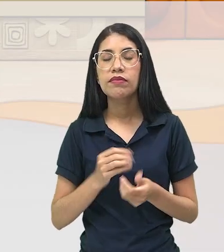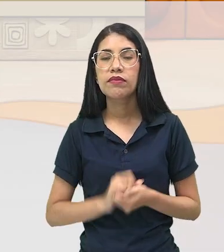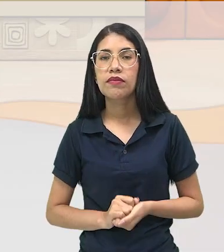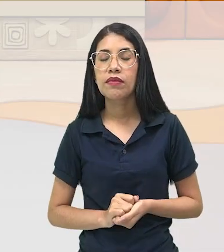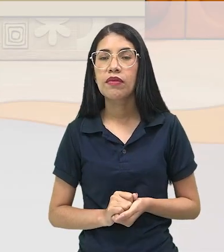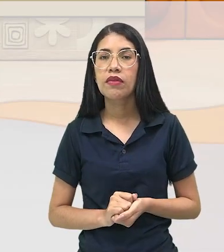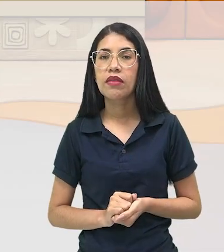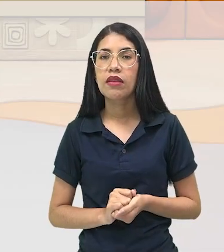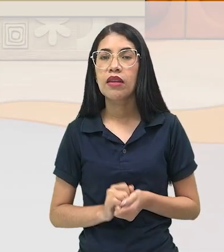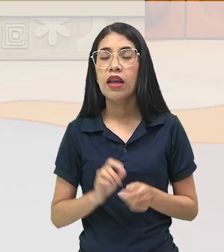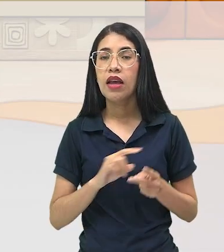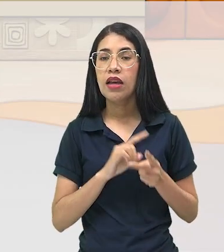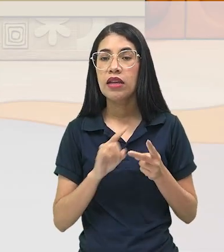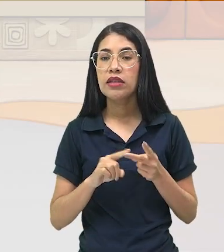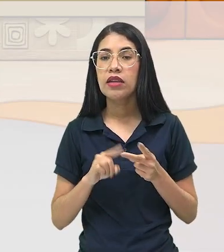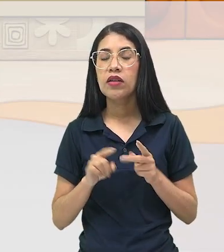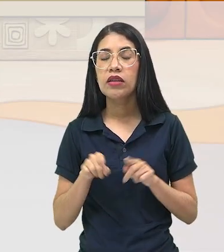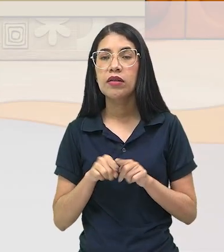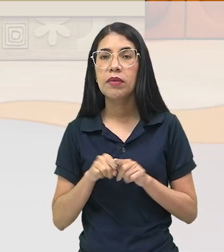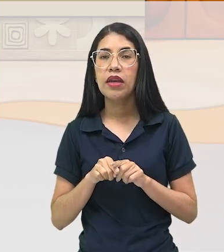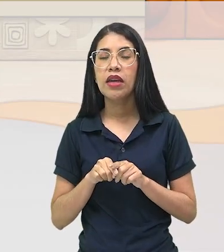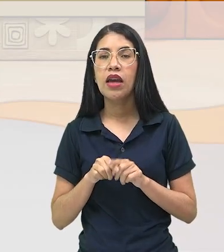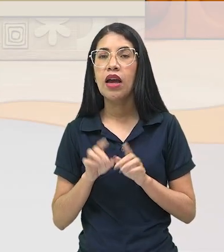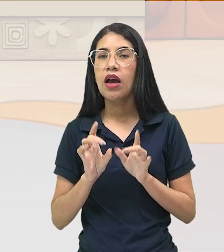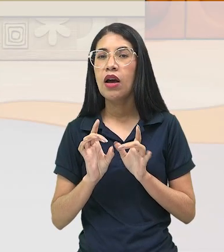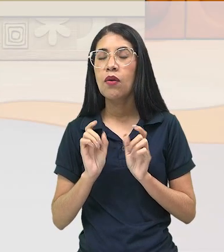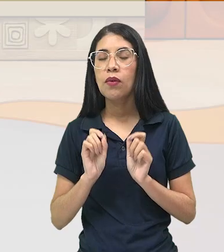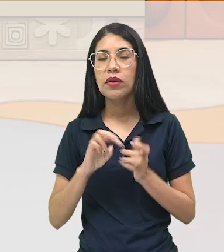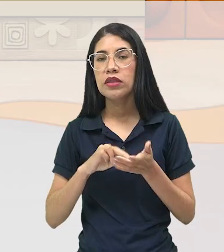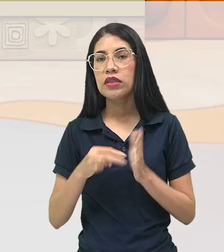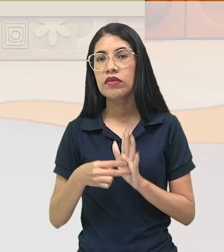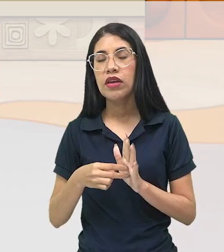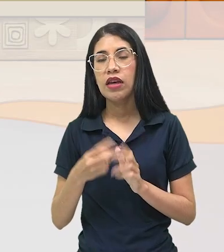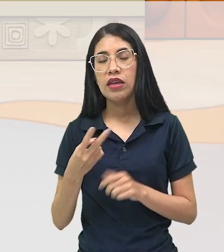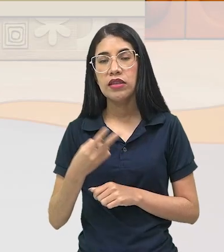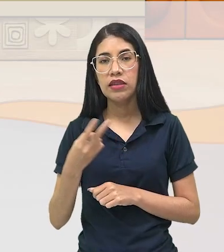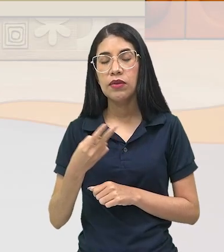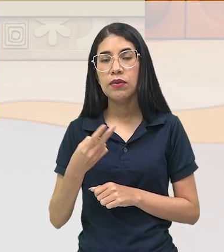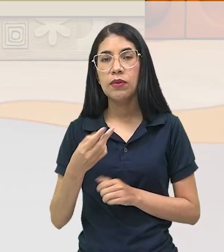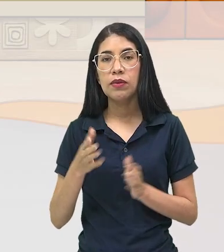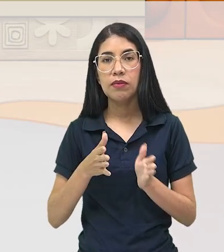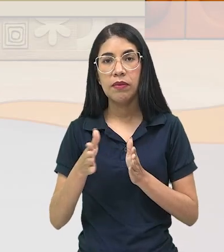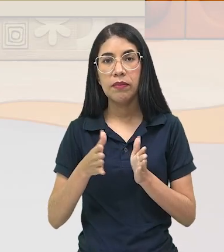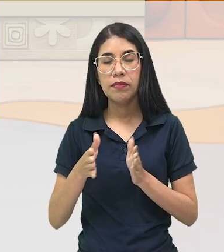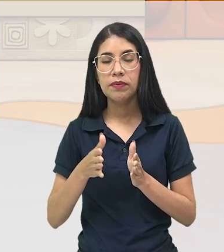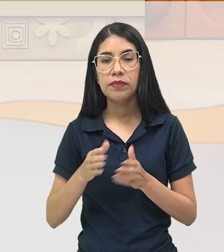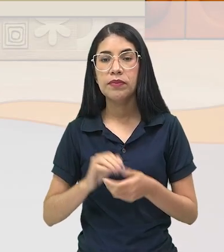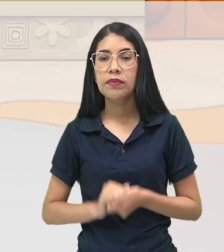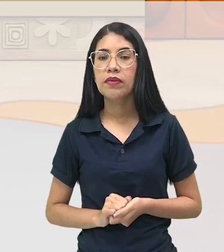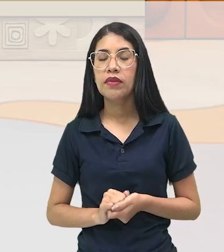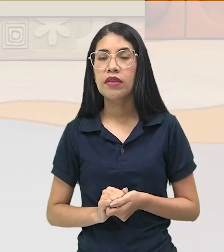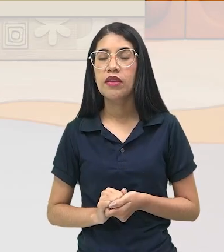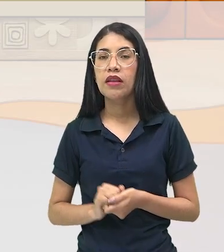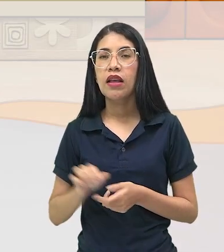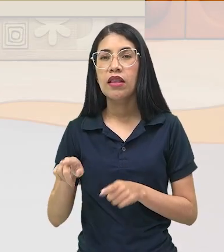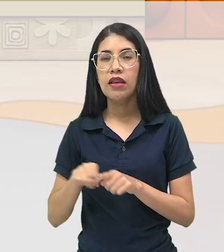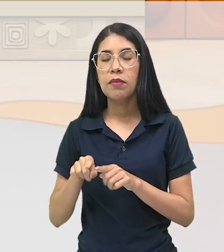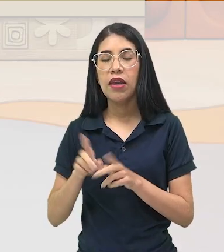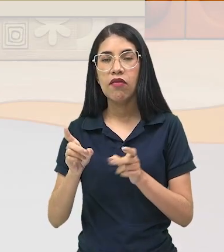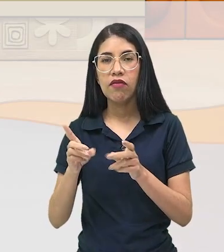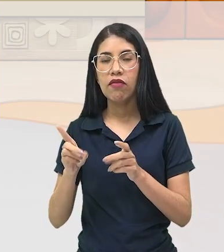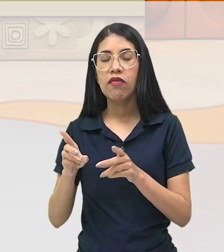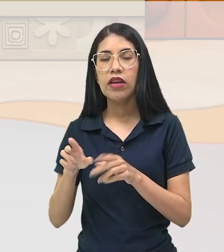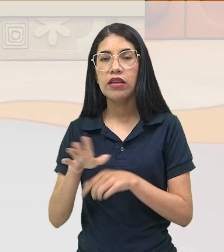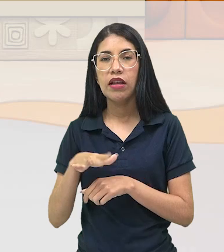gente tem a união aduaneira, que seria a segunda etapa de integração dos blocos econômicos, o mercado comum e a